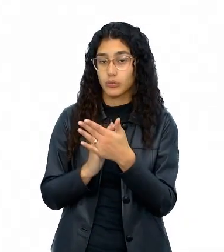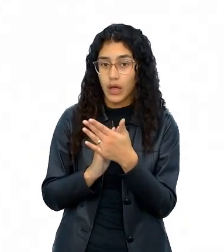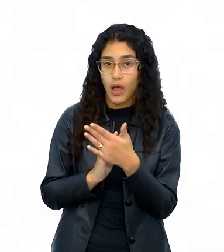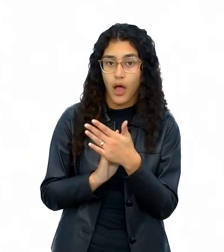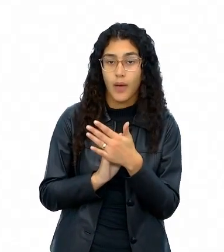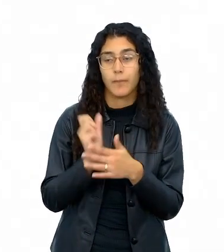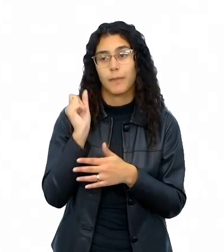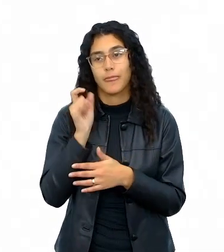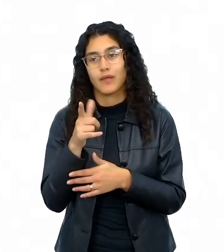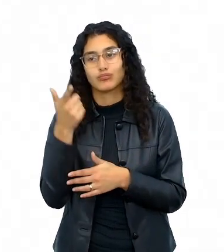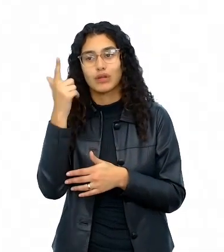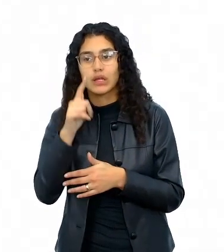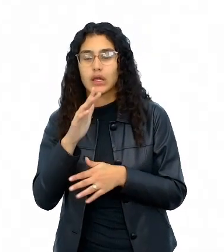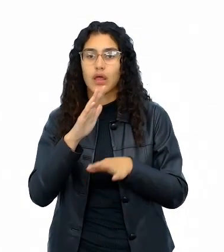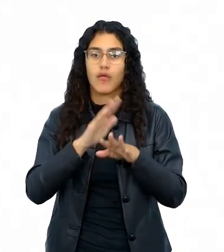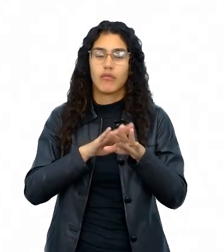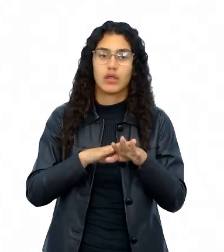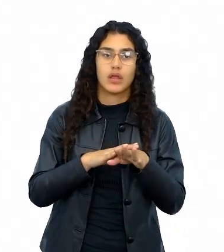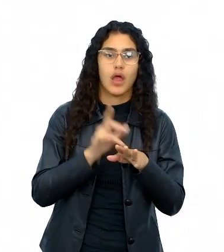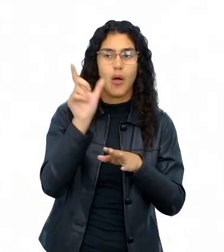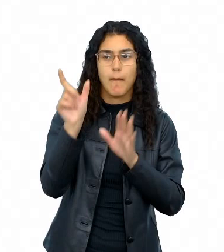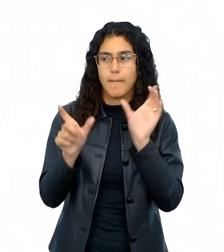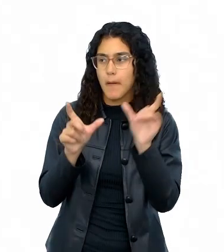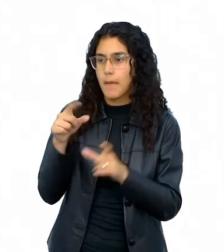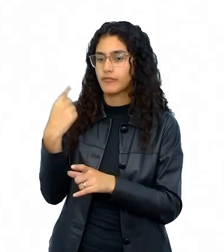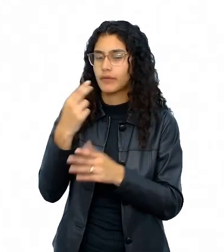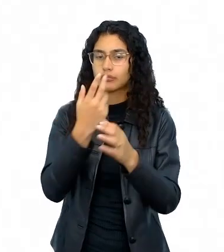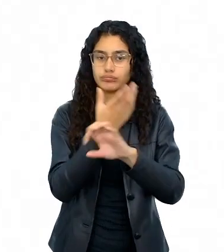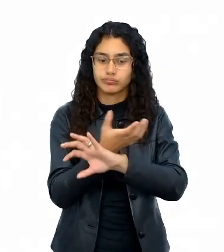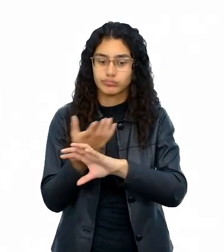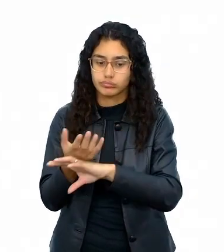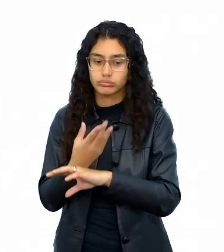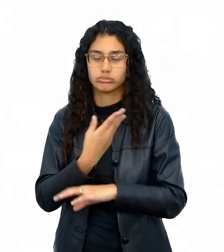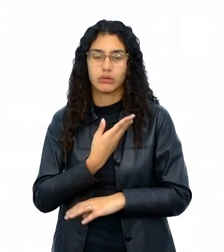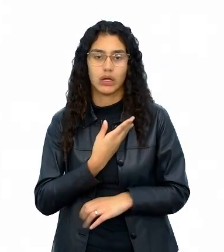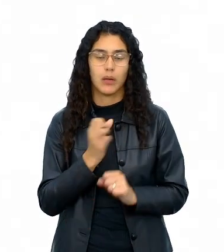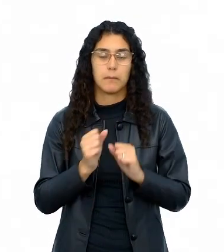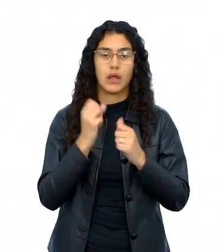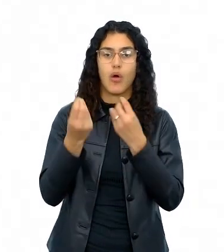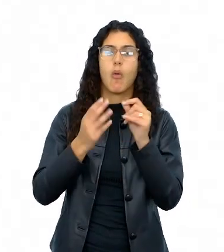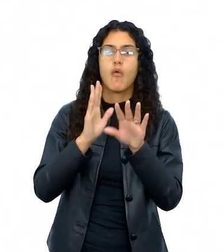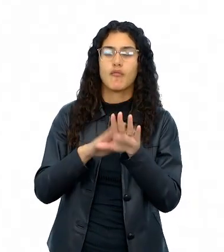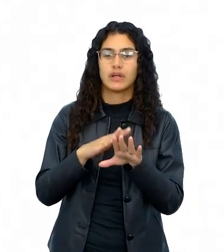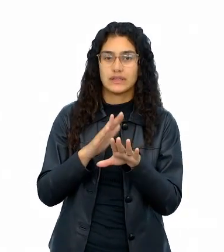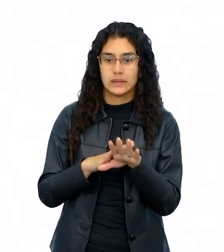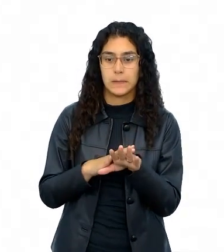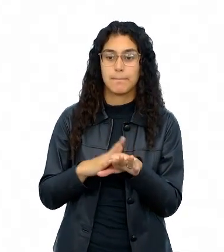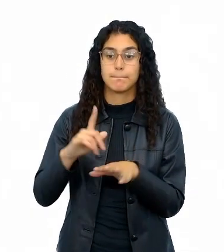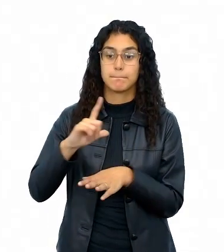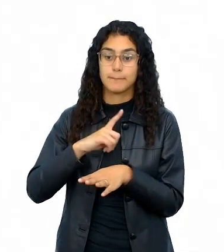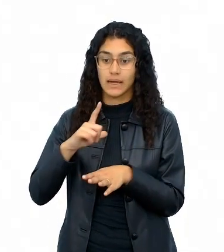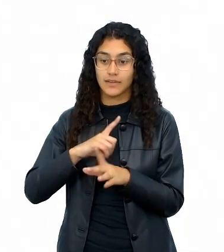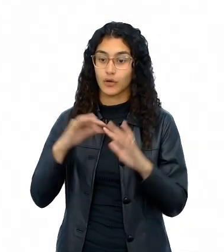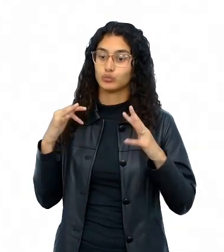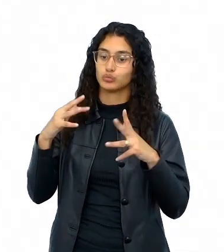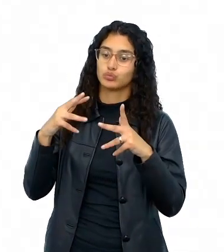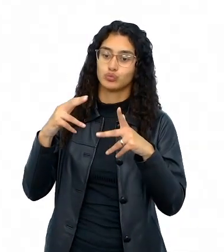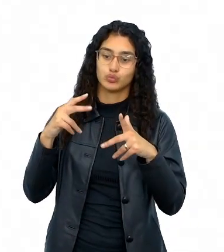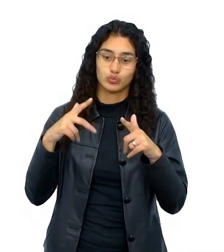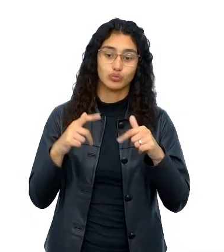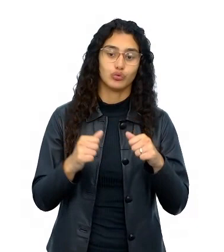ajudar? Será que eu vou poder contar com outros colegas? Como que eu vou fazer para gerir